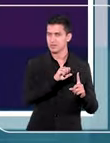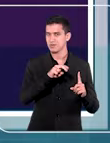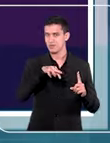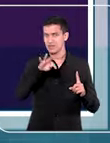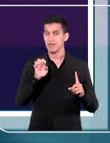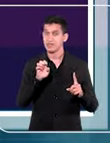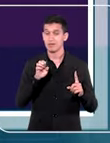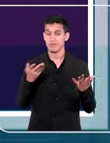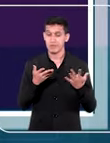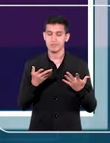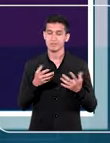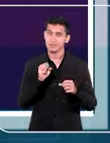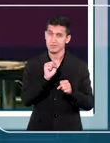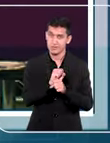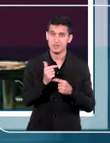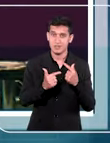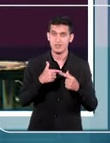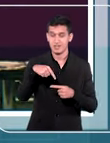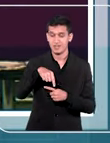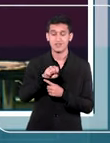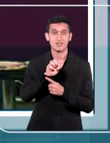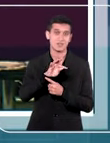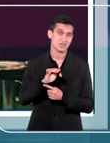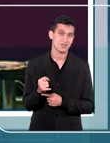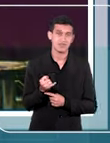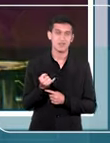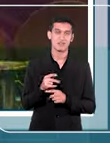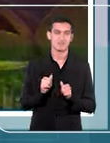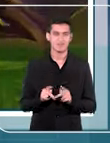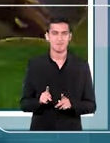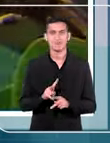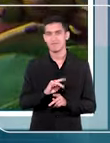Magalhães encerra suas atividades judicantes no STJ,